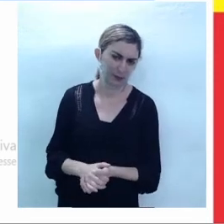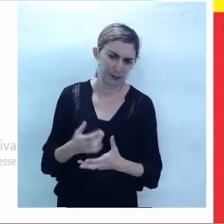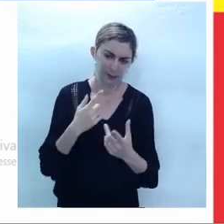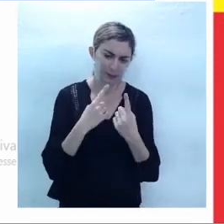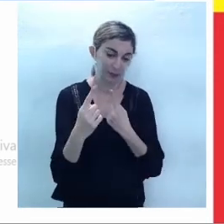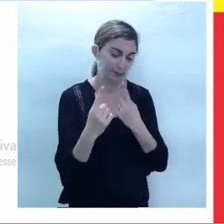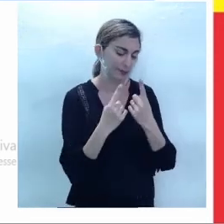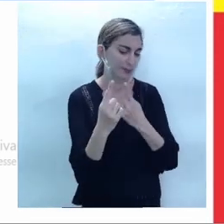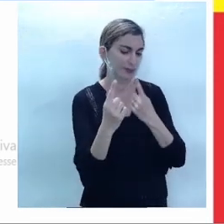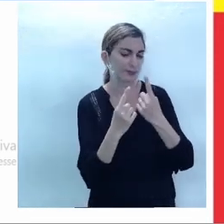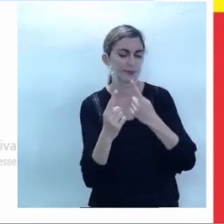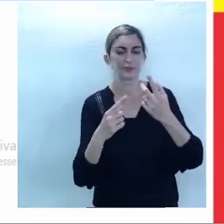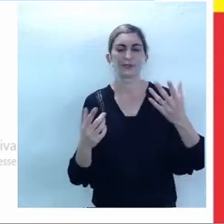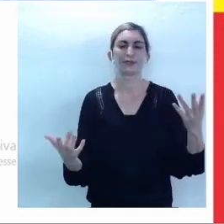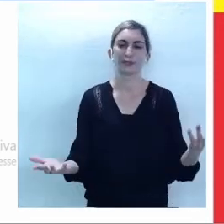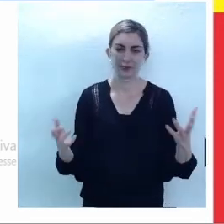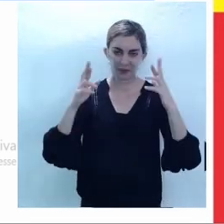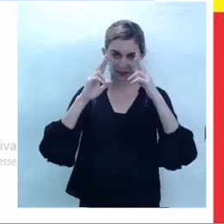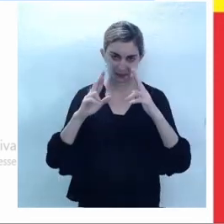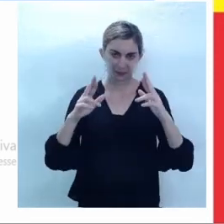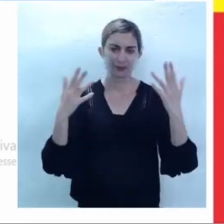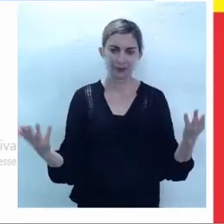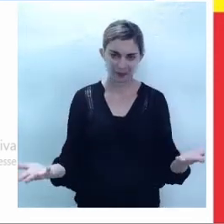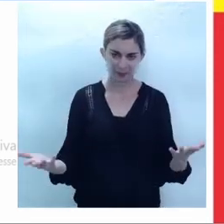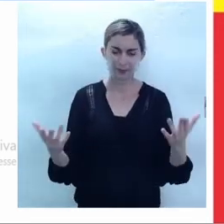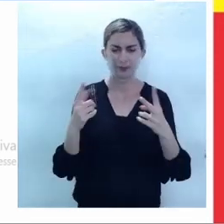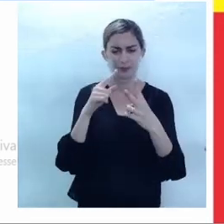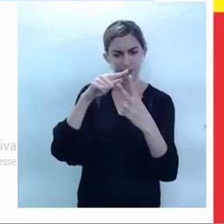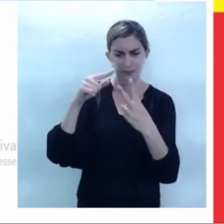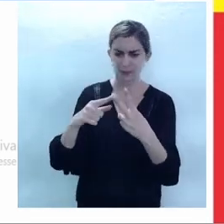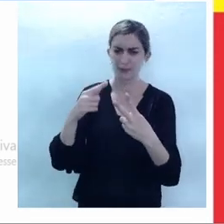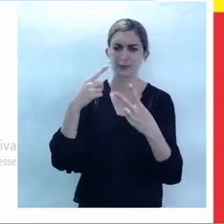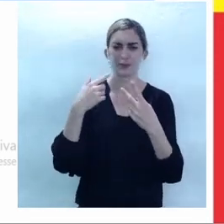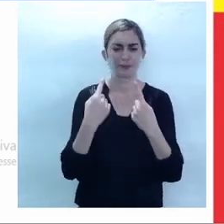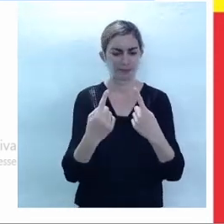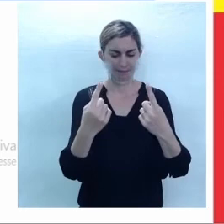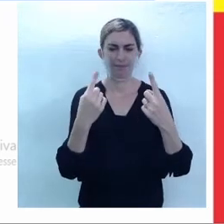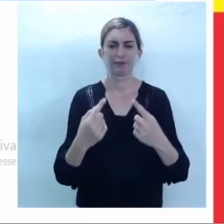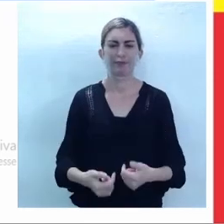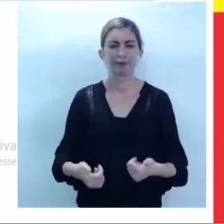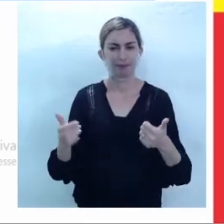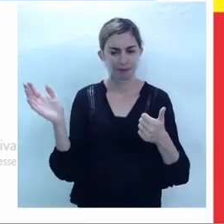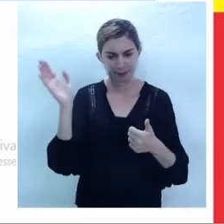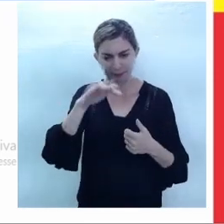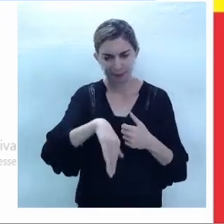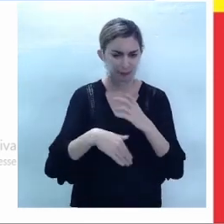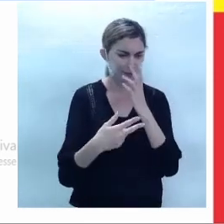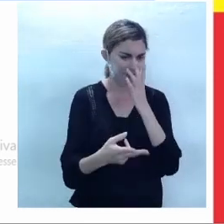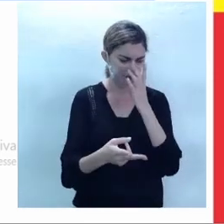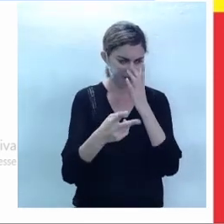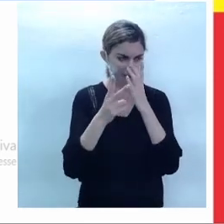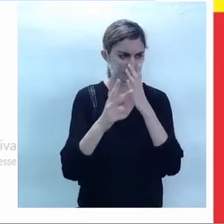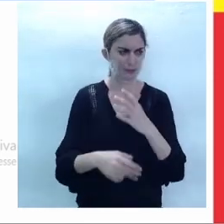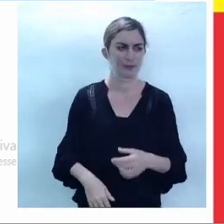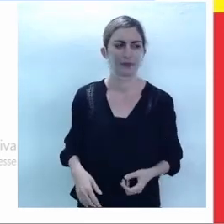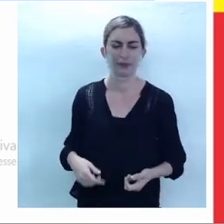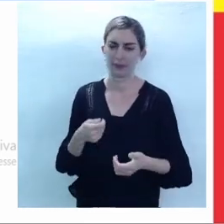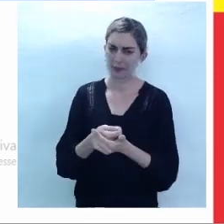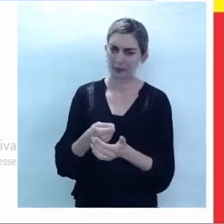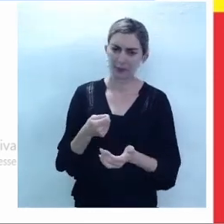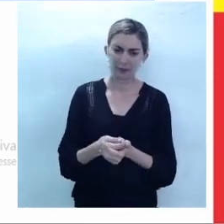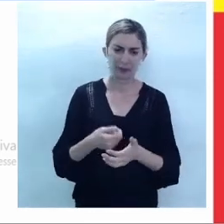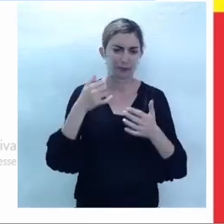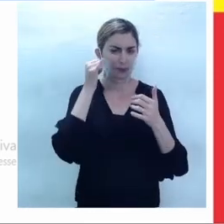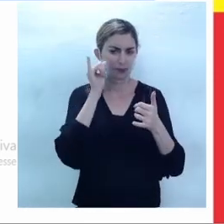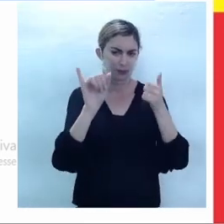do diálogo. Diálogo e respeito. Essas 2 palavras caminham juntas. Vamos ver adiante. Deve-se